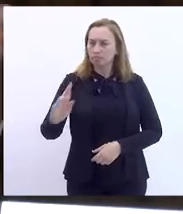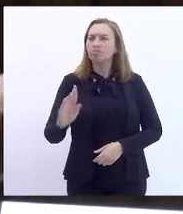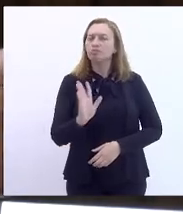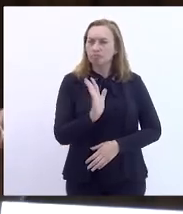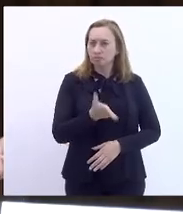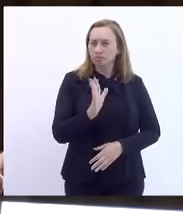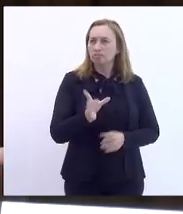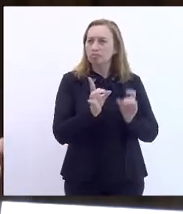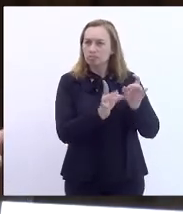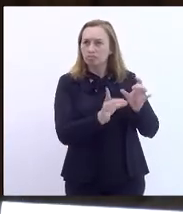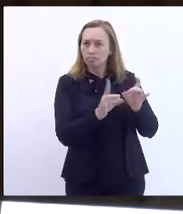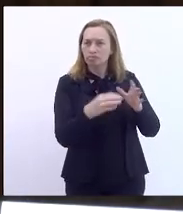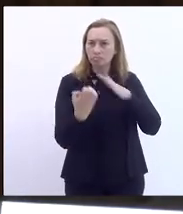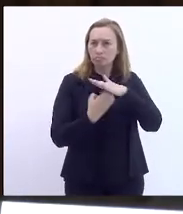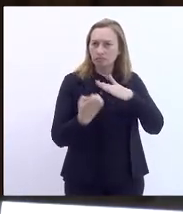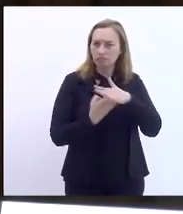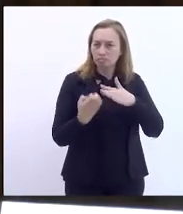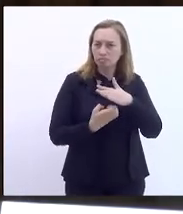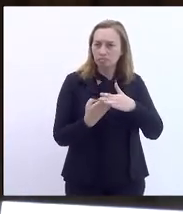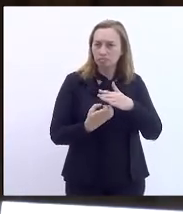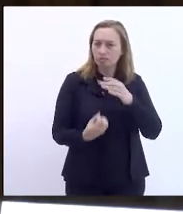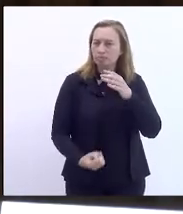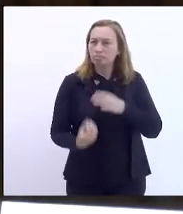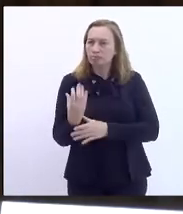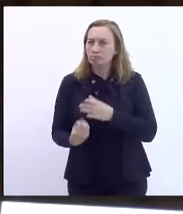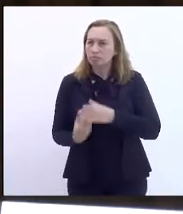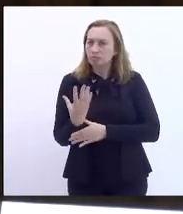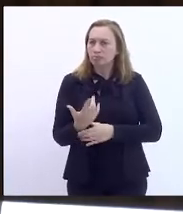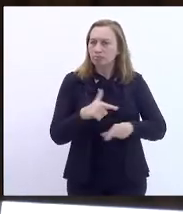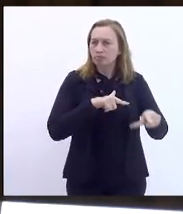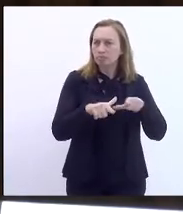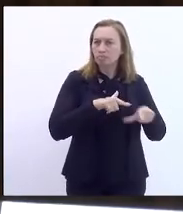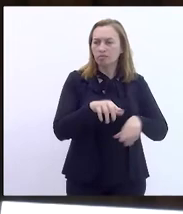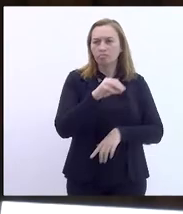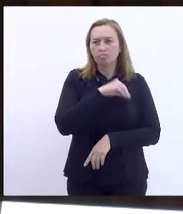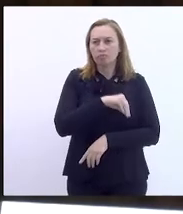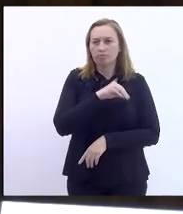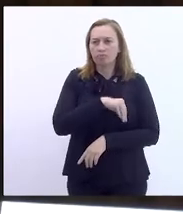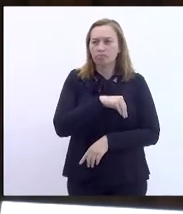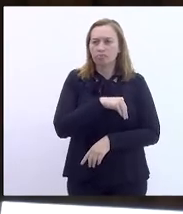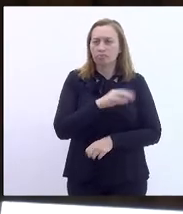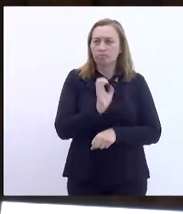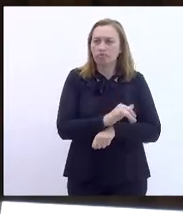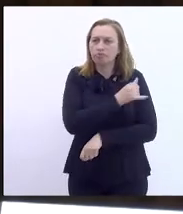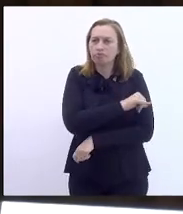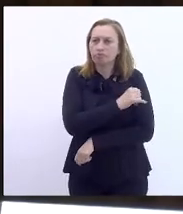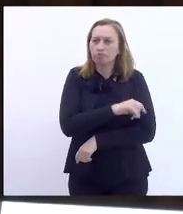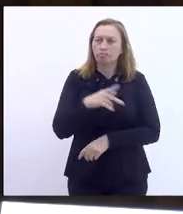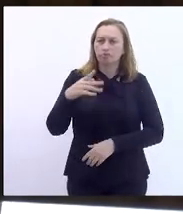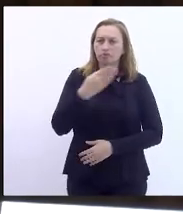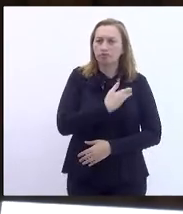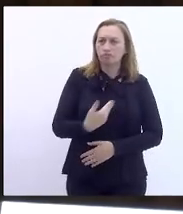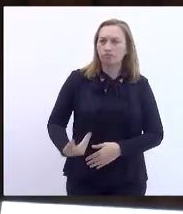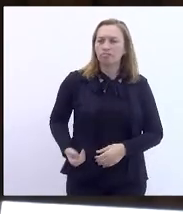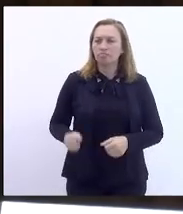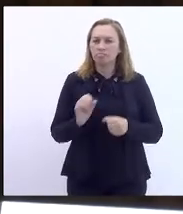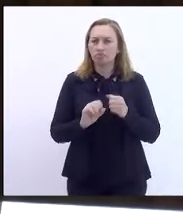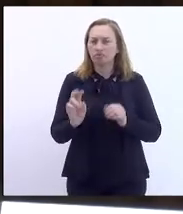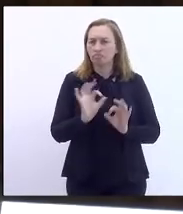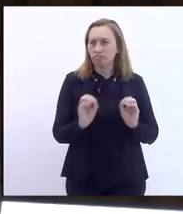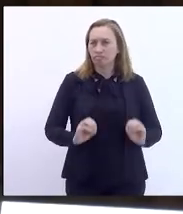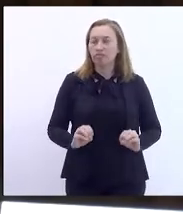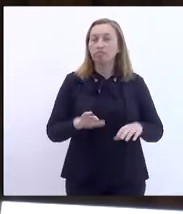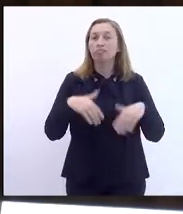a cidade já que privatizou para produção de emprego e renda no estado do Rio de Janeiro e o governo Cláudio caixa não faz isso